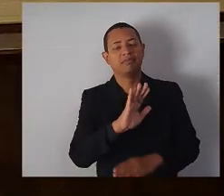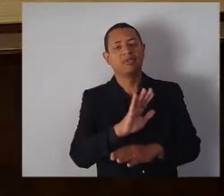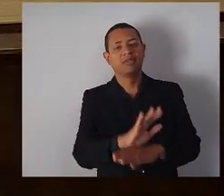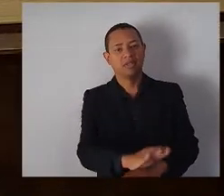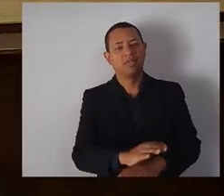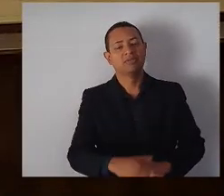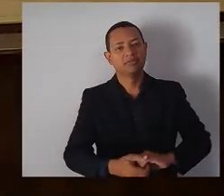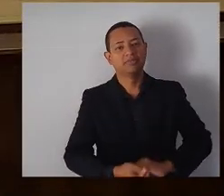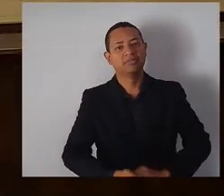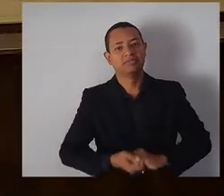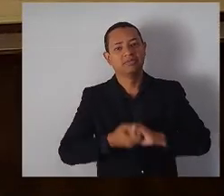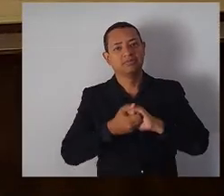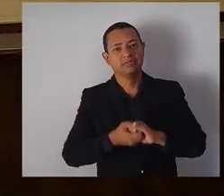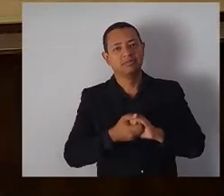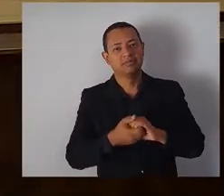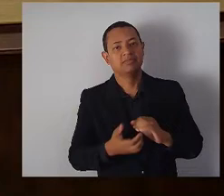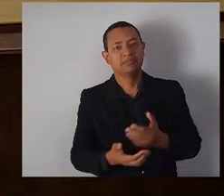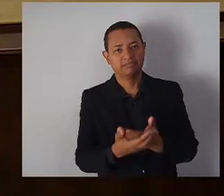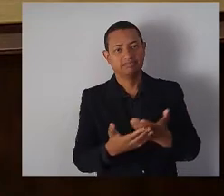Cumprimentar aqui, vamos dizer,